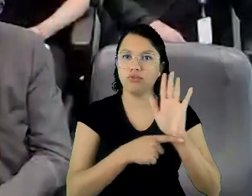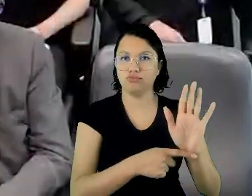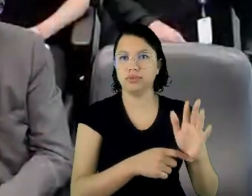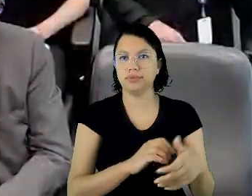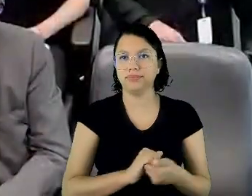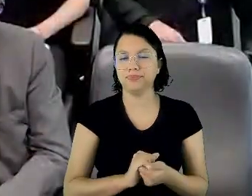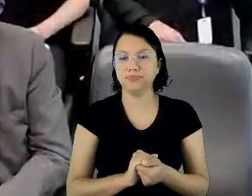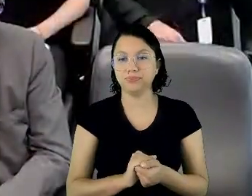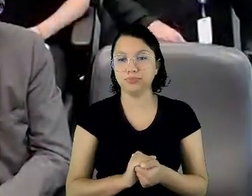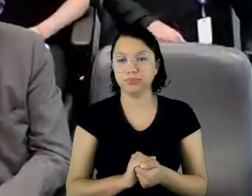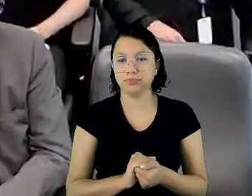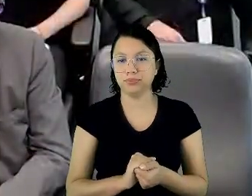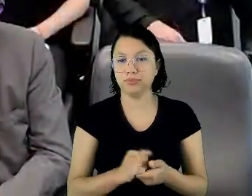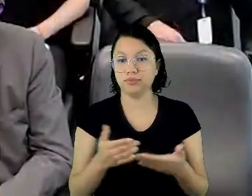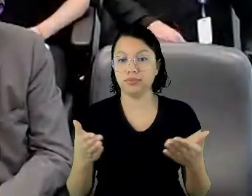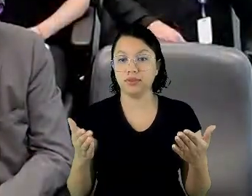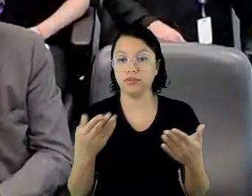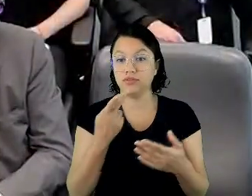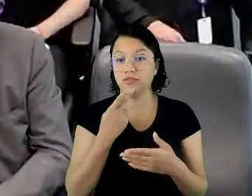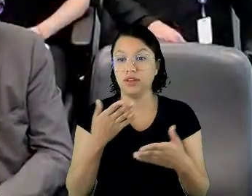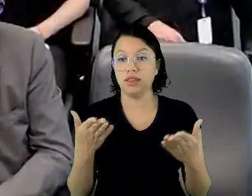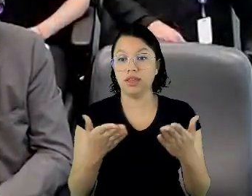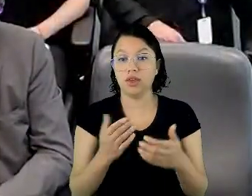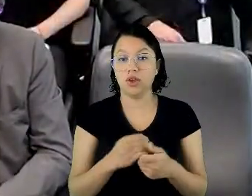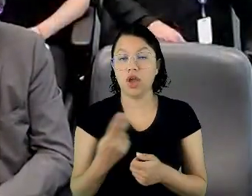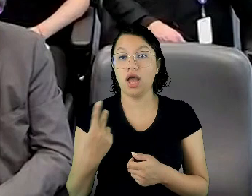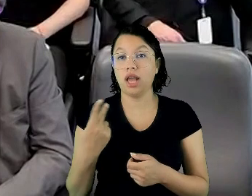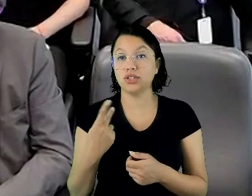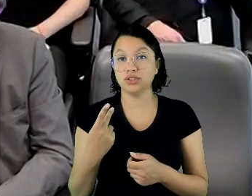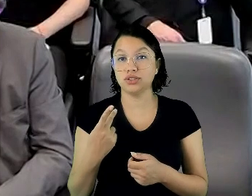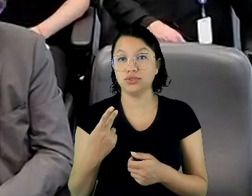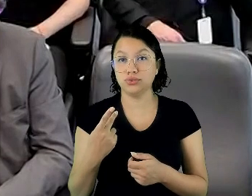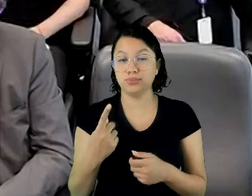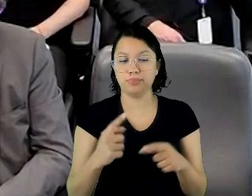Abrindo aqui um parênteses, a gente no consultório,